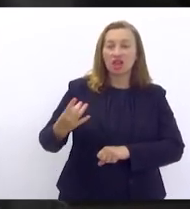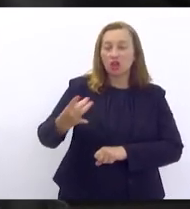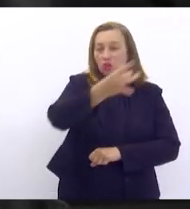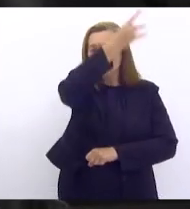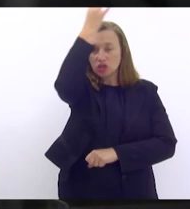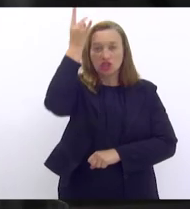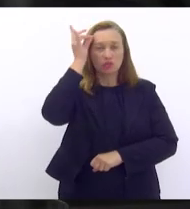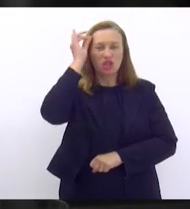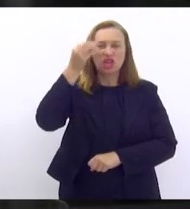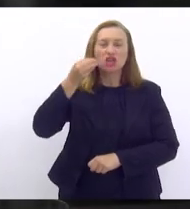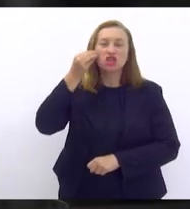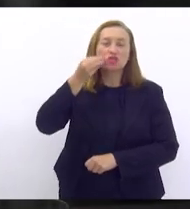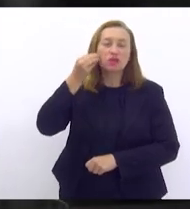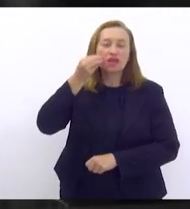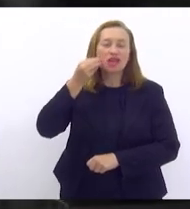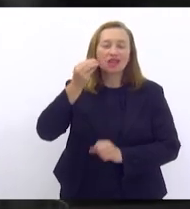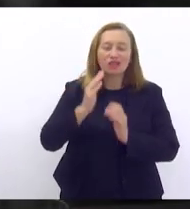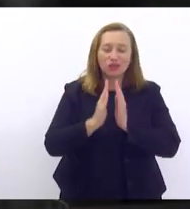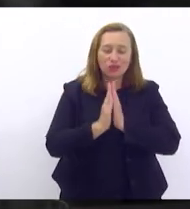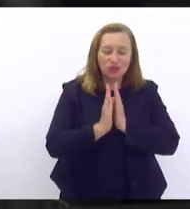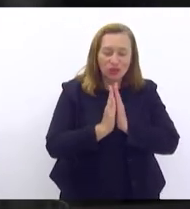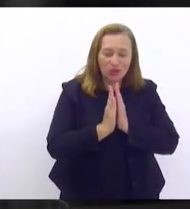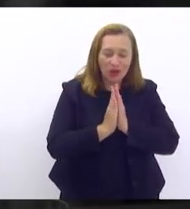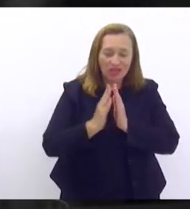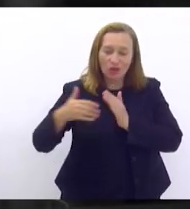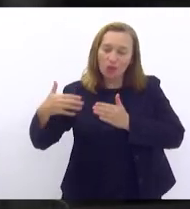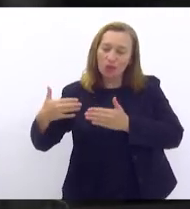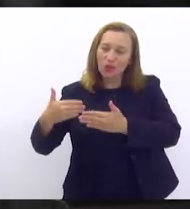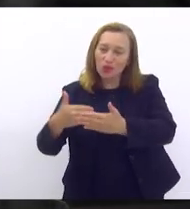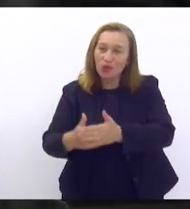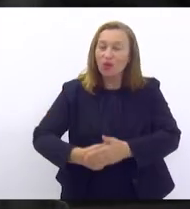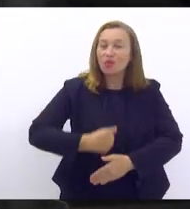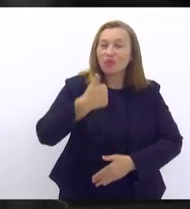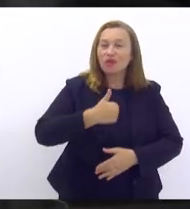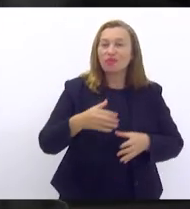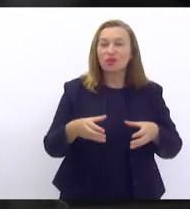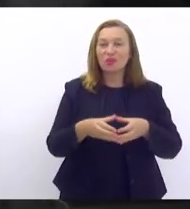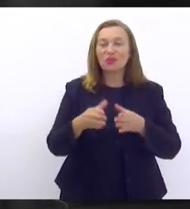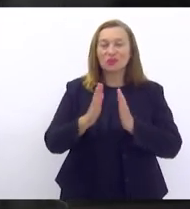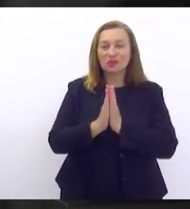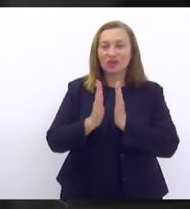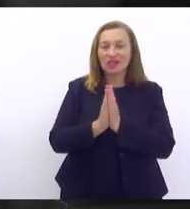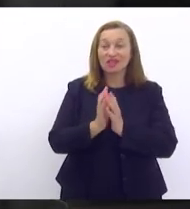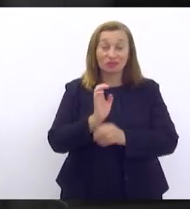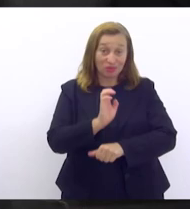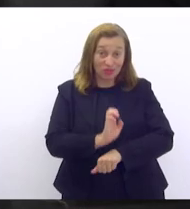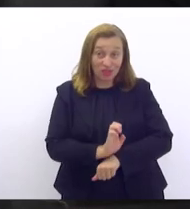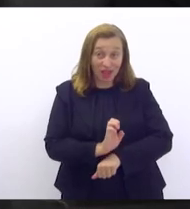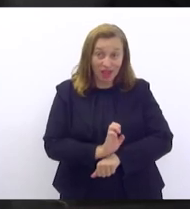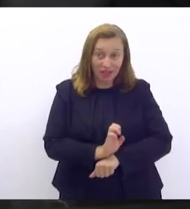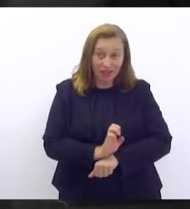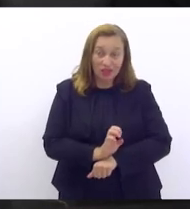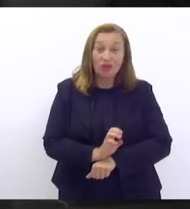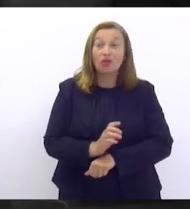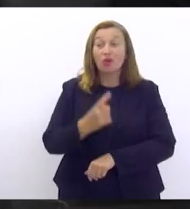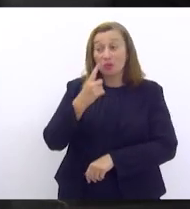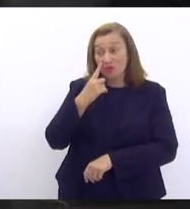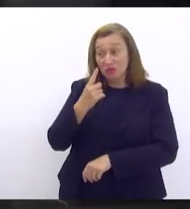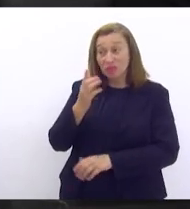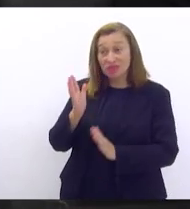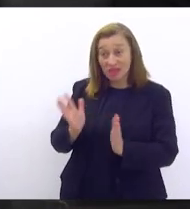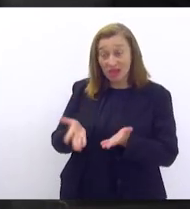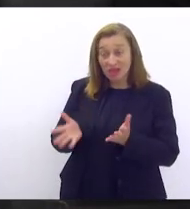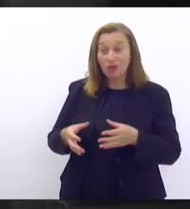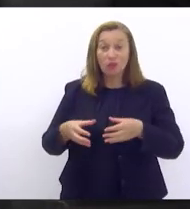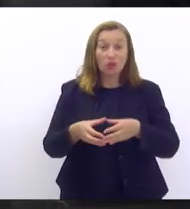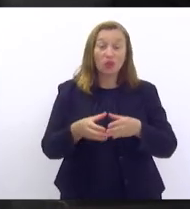de experiência de oração, que culminou com o primeiro grupo de oração do estado, como acabamos de ver, o